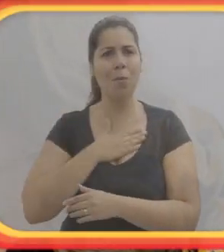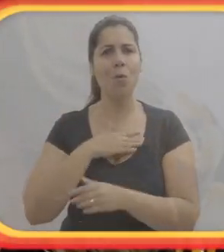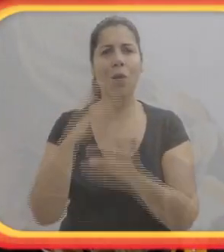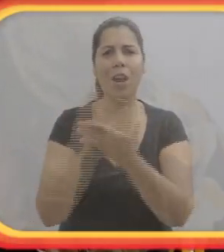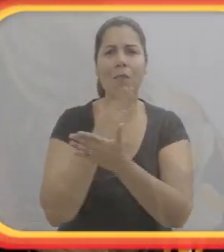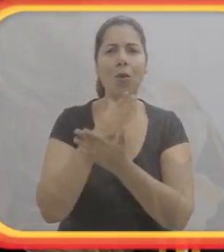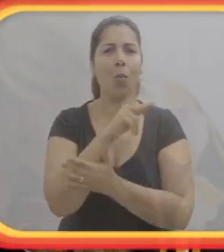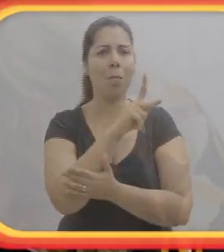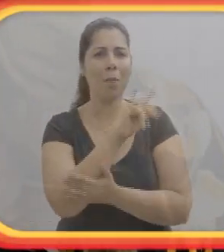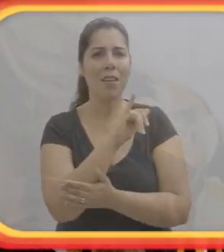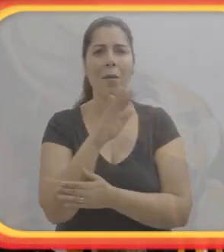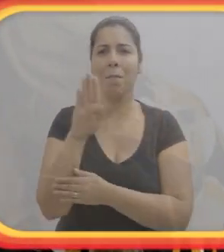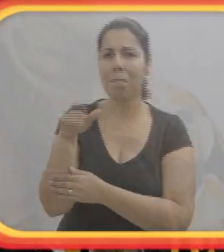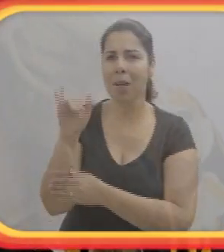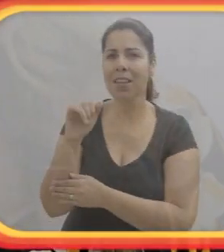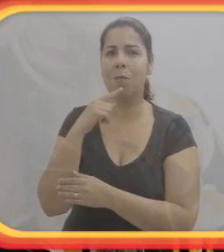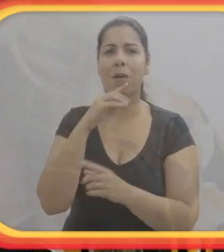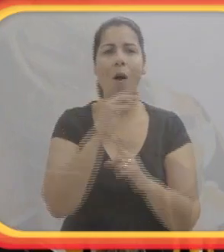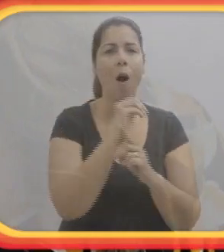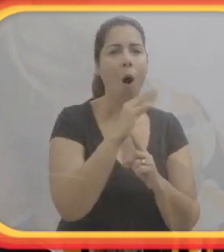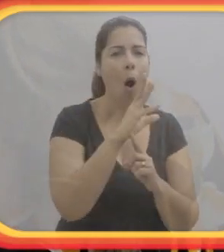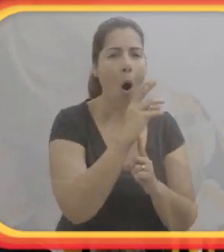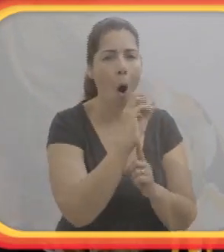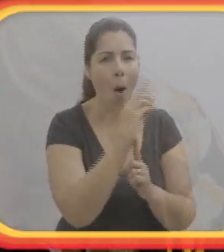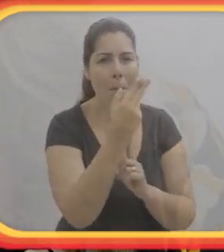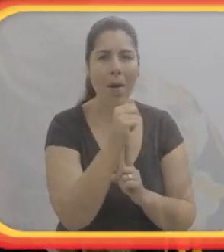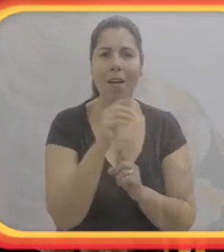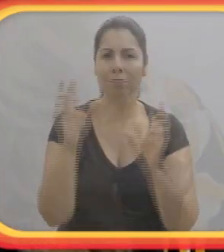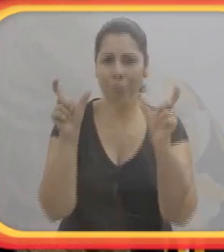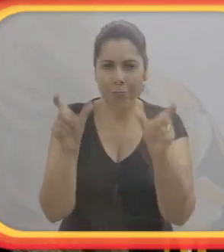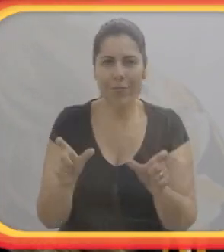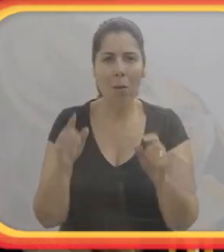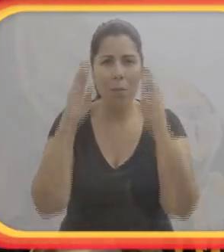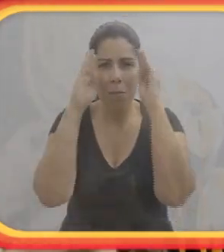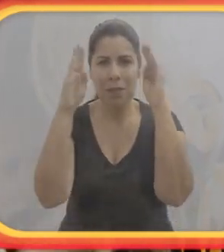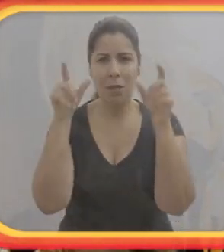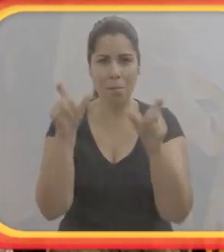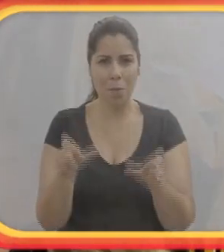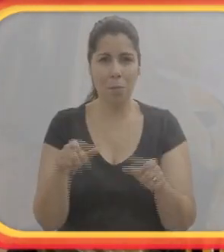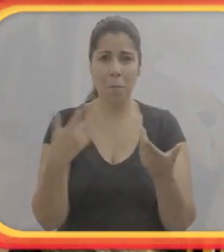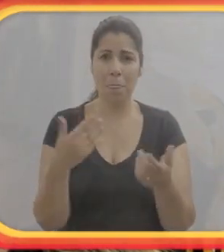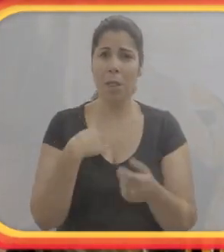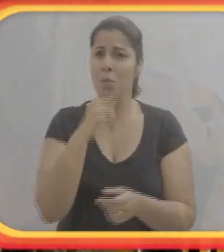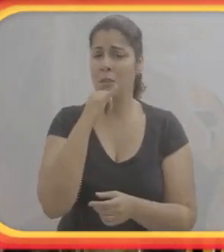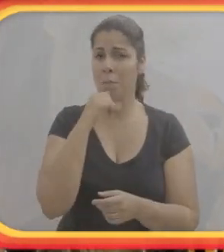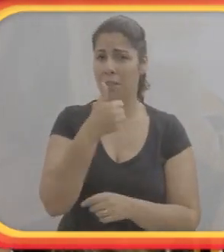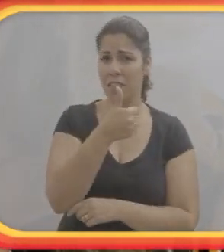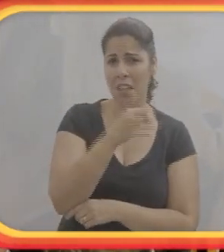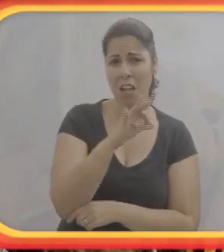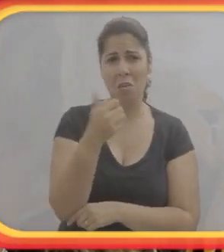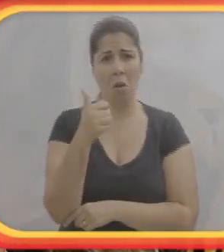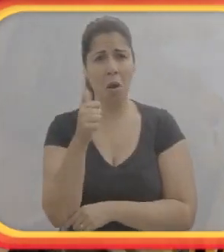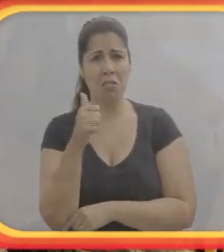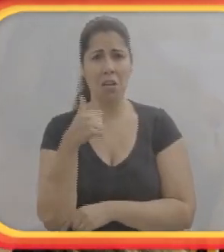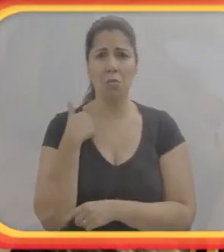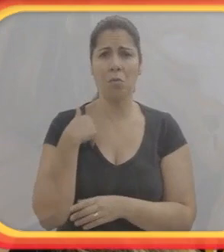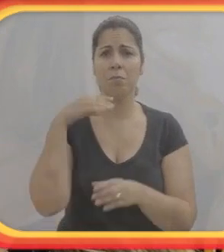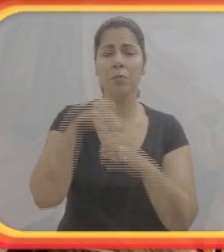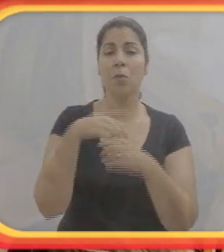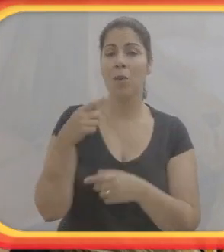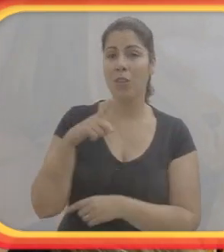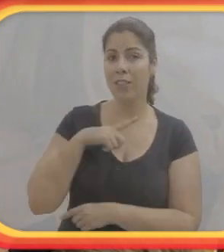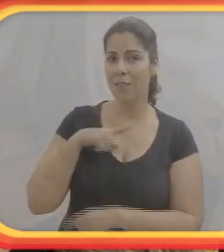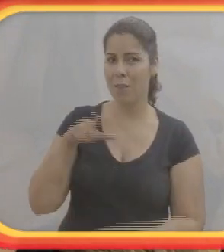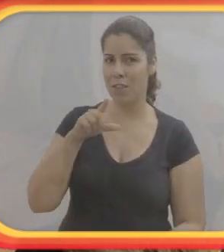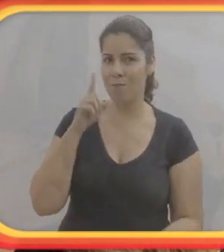do Luiz Fernando, o meu, que são um livro de um pai, um livro de uma mãe, são obras fundamentais, né? E ainda mais